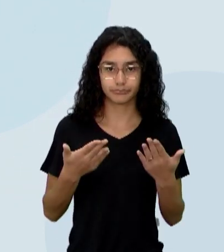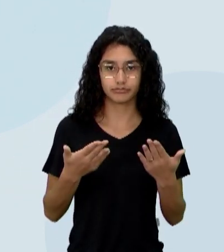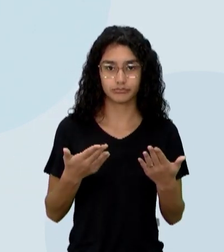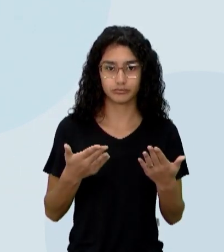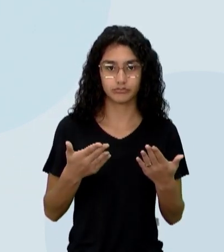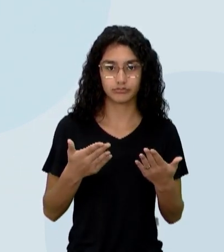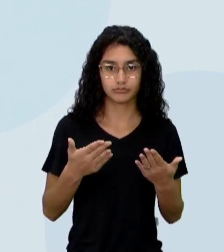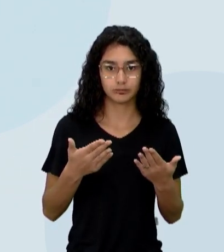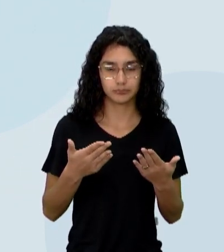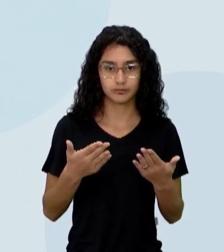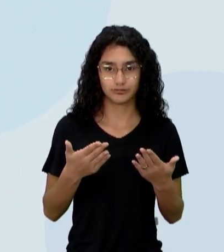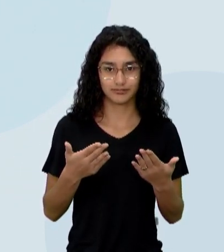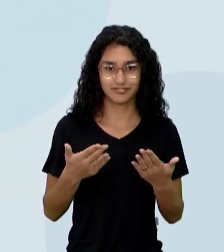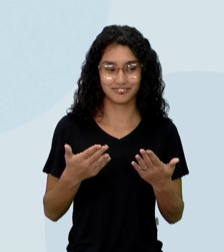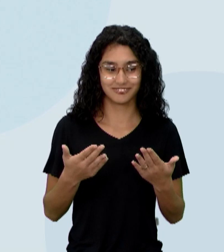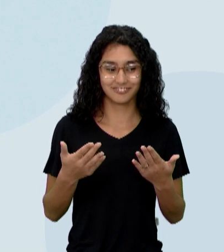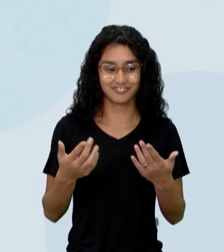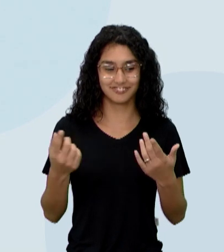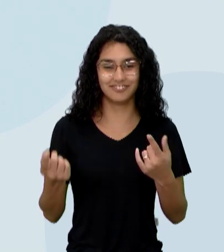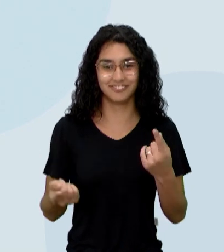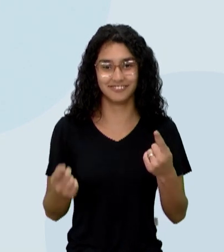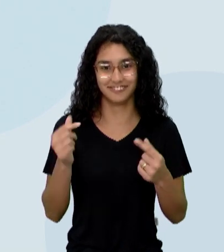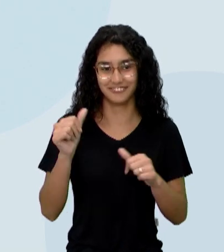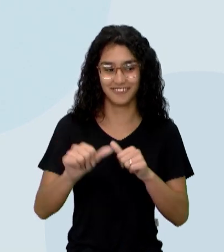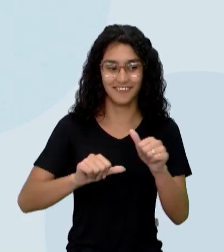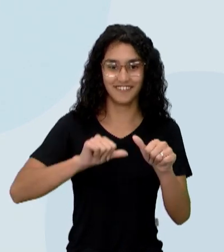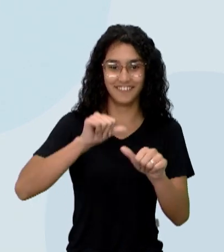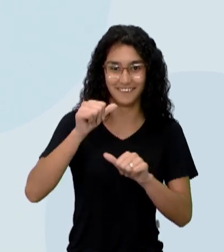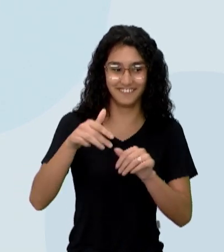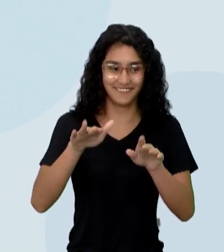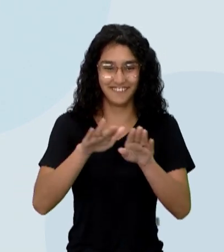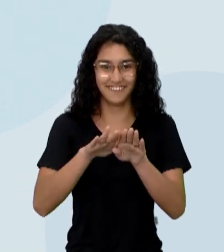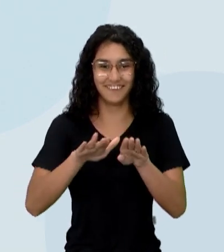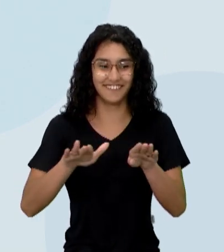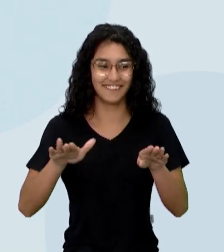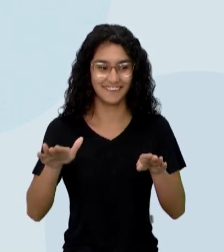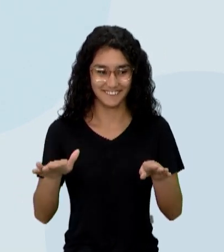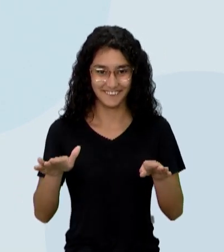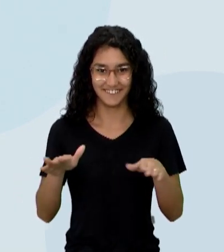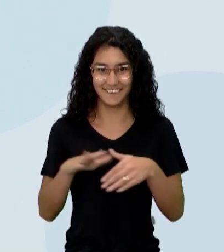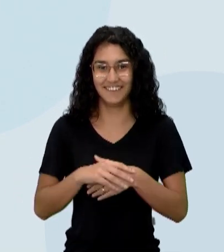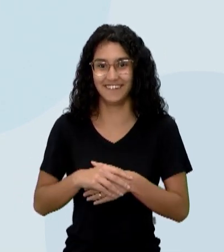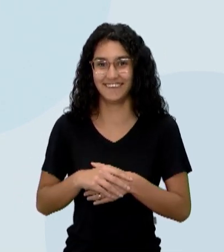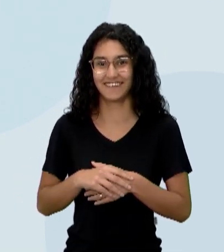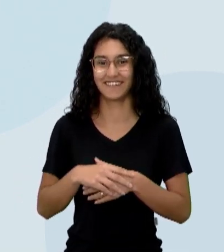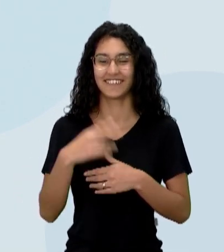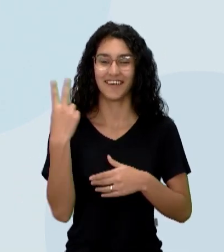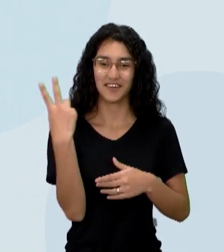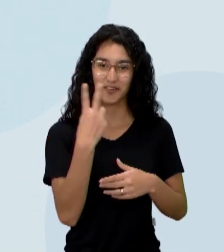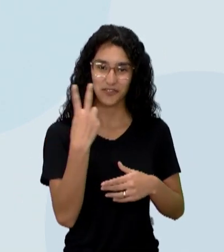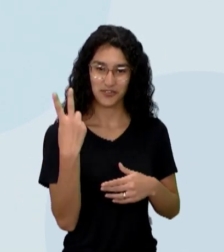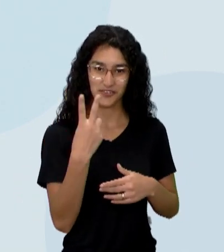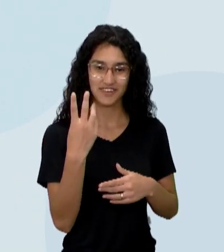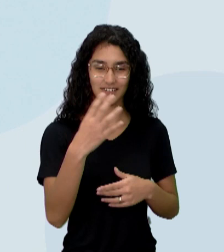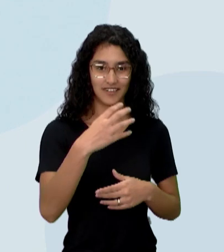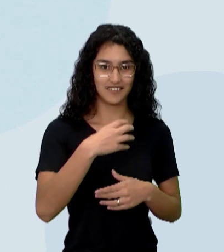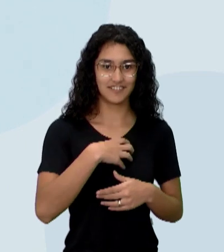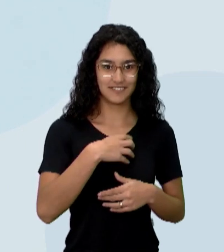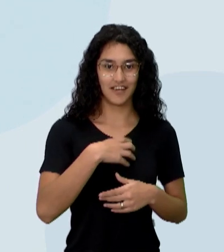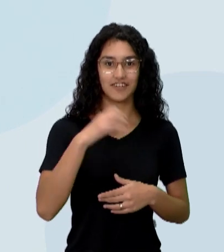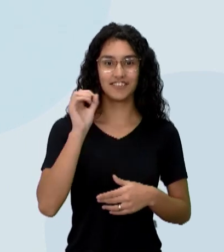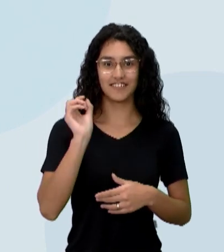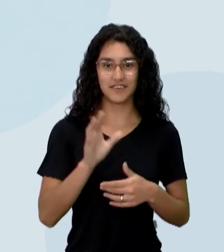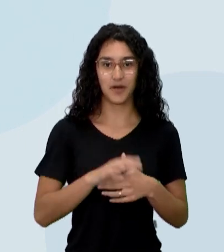desmontei essa figura, tornando ela uma figura plana, né? Uma figura com duas dimensões